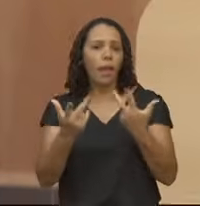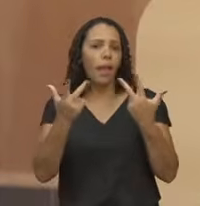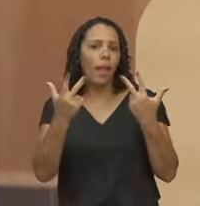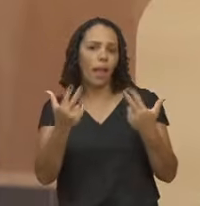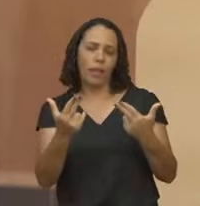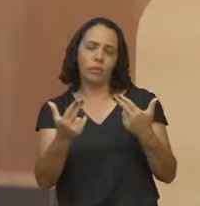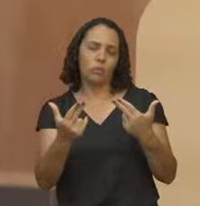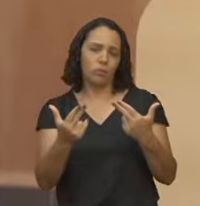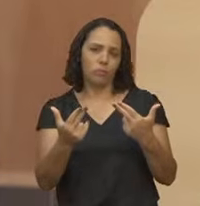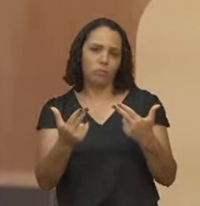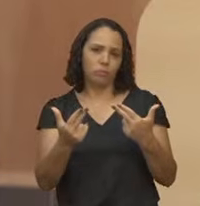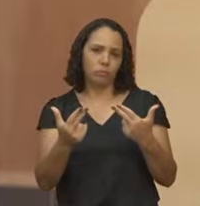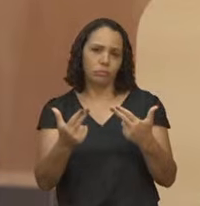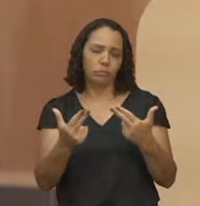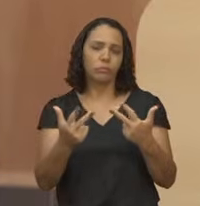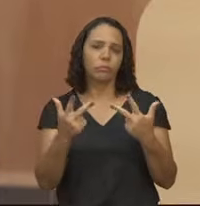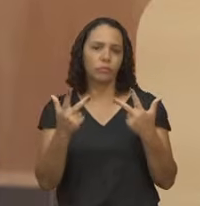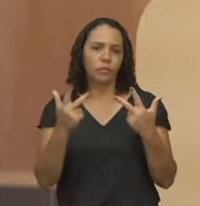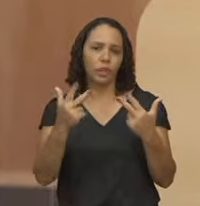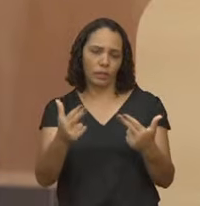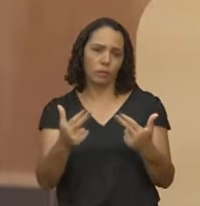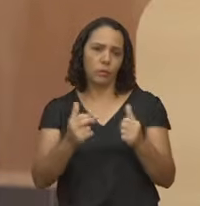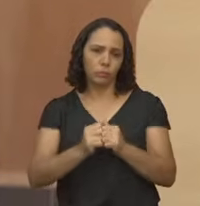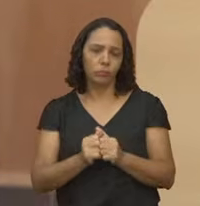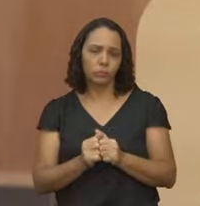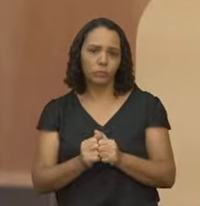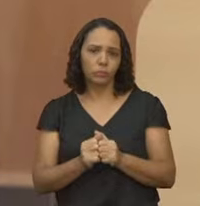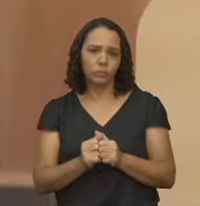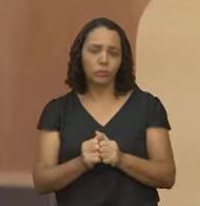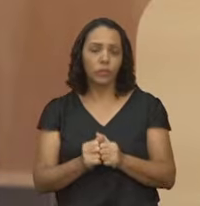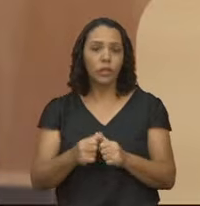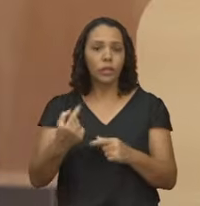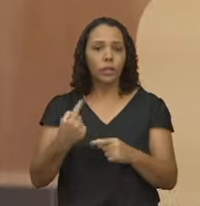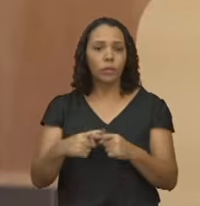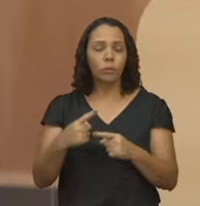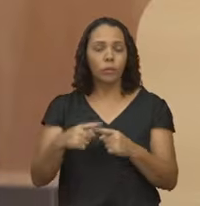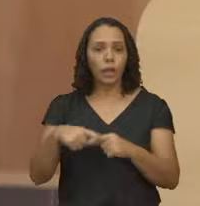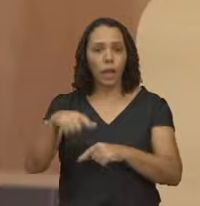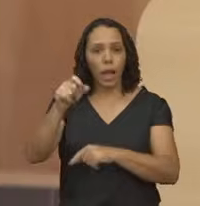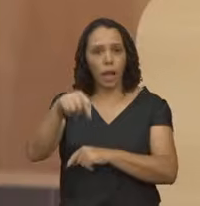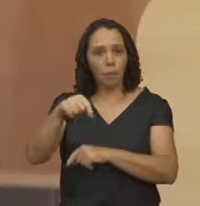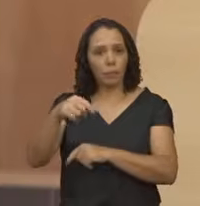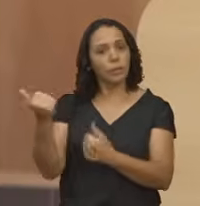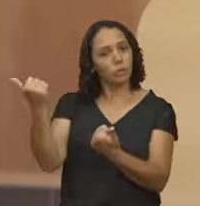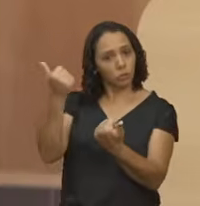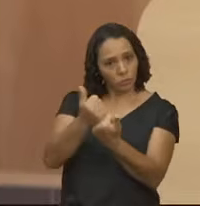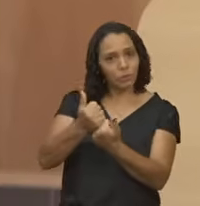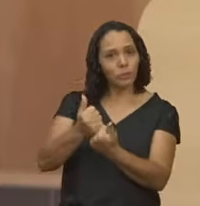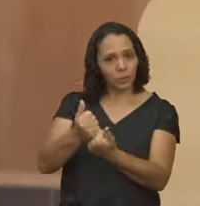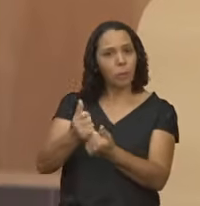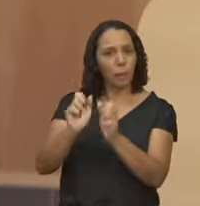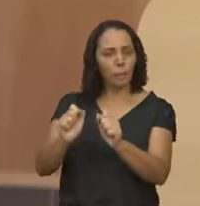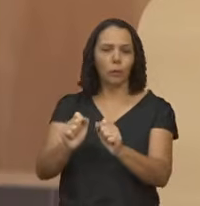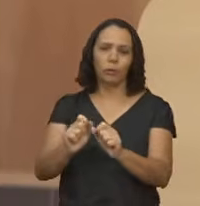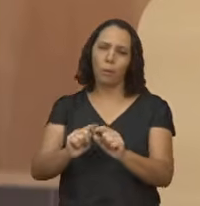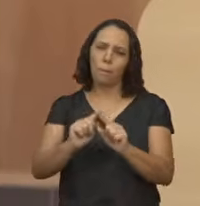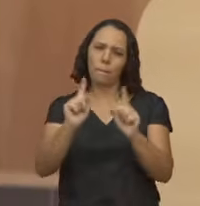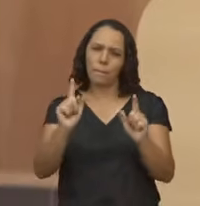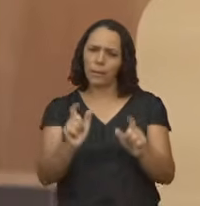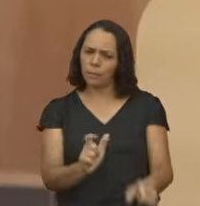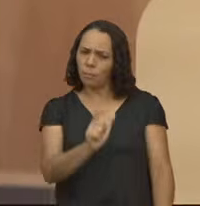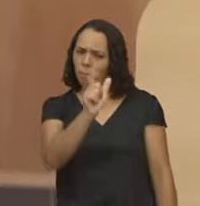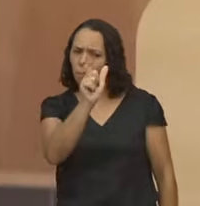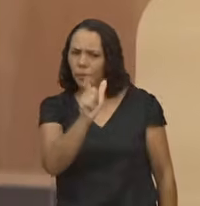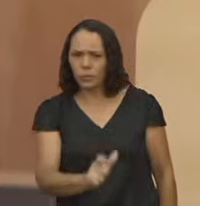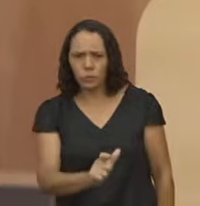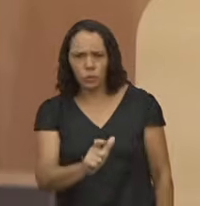entender o porquê e plantar fazer uma nova mudinha ali resolveria o problema. Na vida humana não é bem assim, né? Uma vez que uma